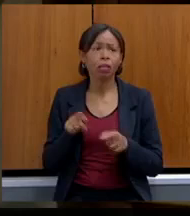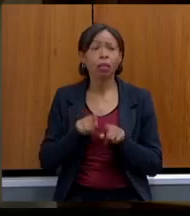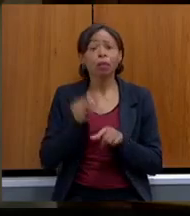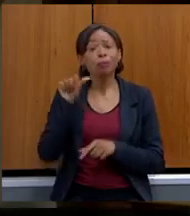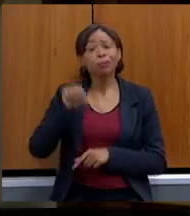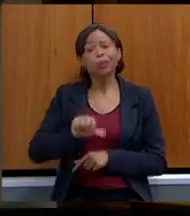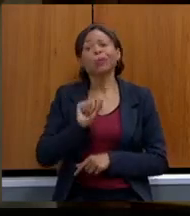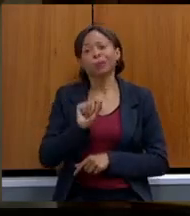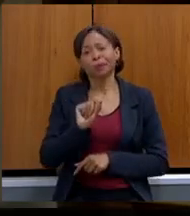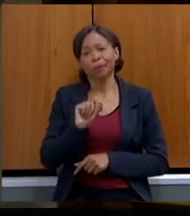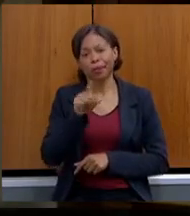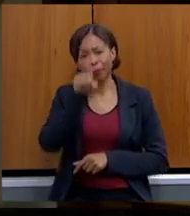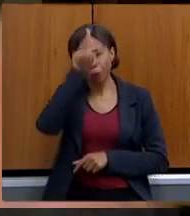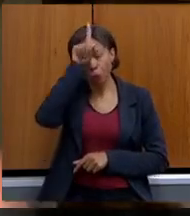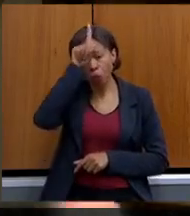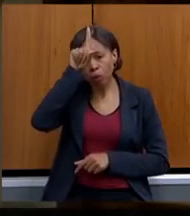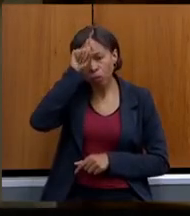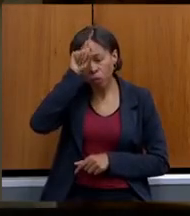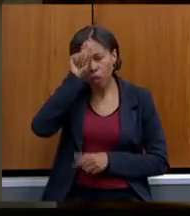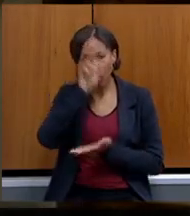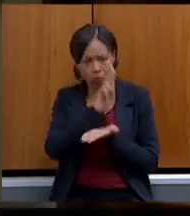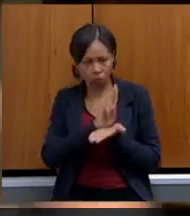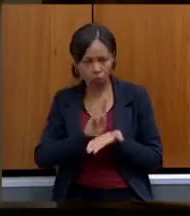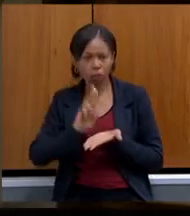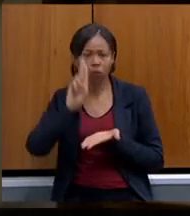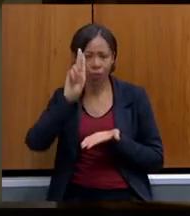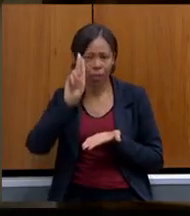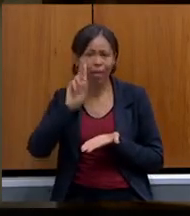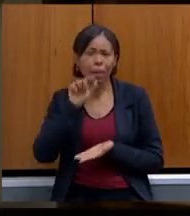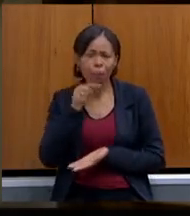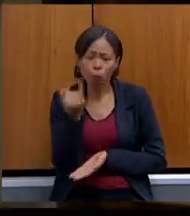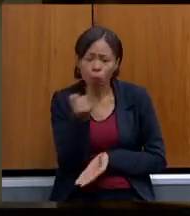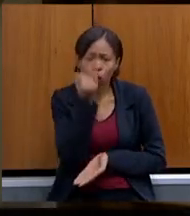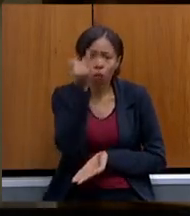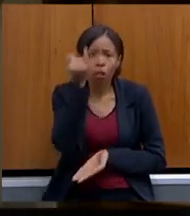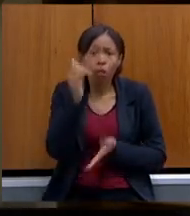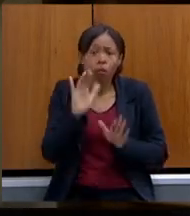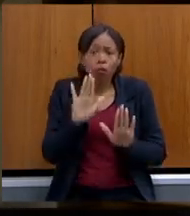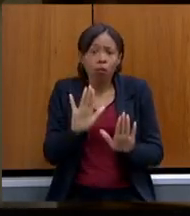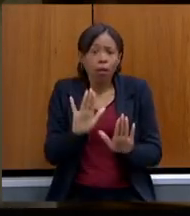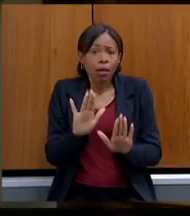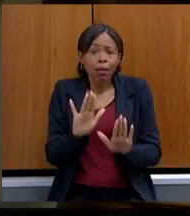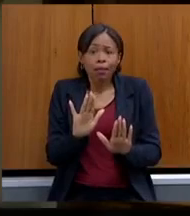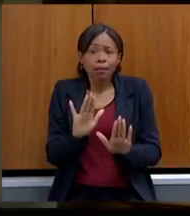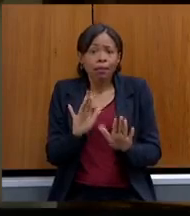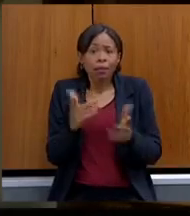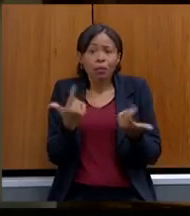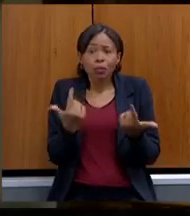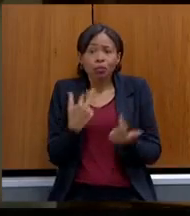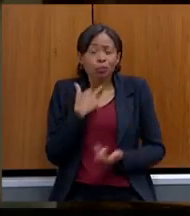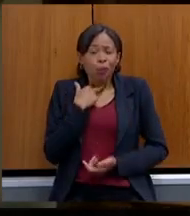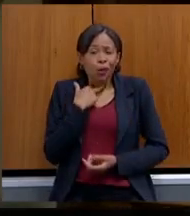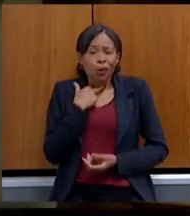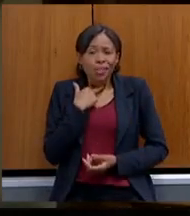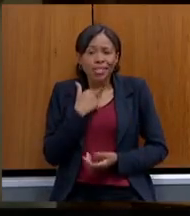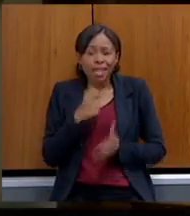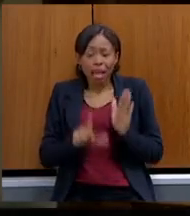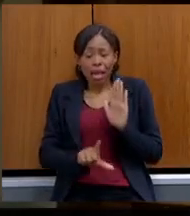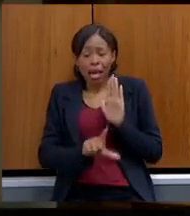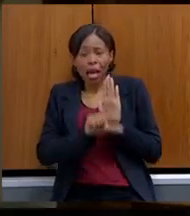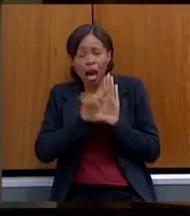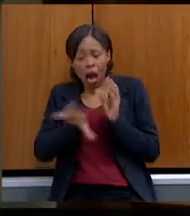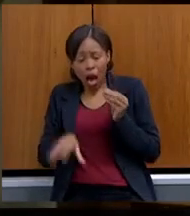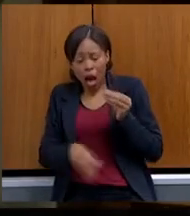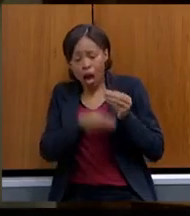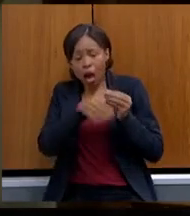universitário com toda com todo esse empreendedor dele controle importância dele ele não pode receber emendas parlamentares não